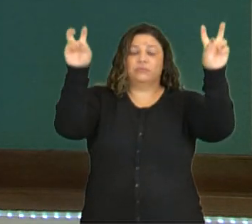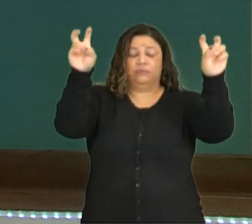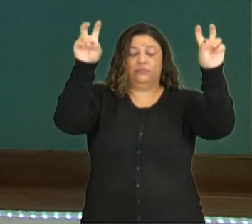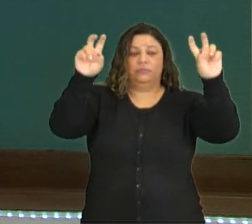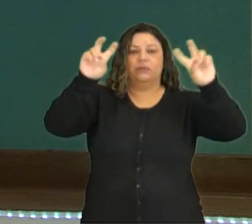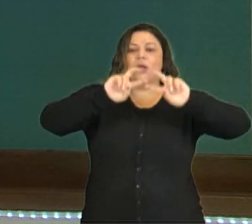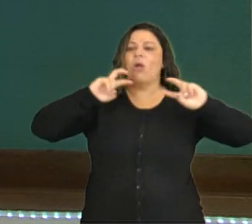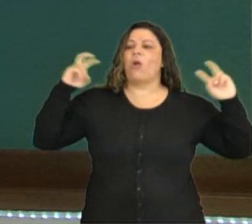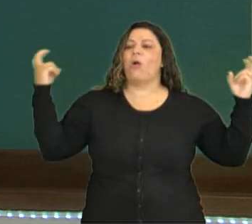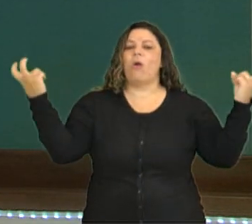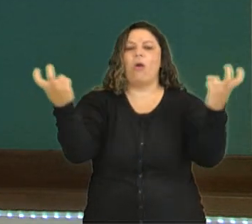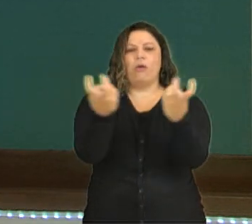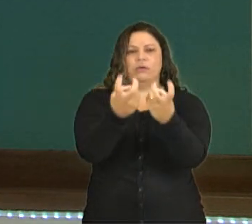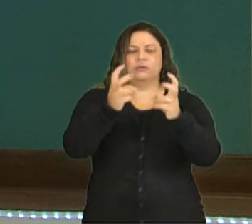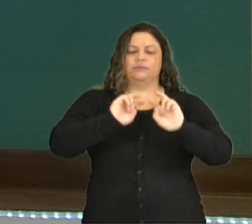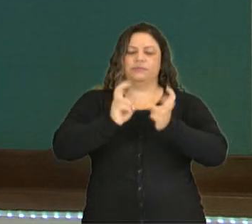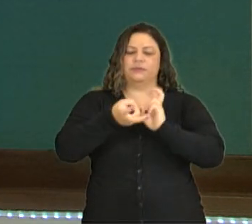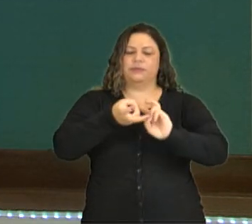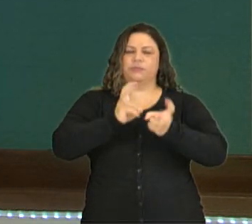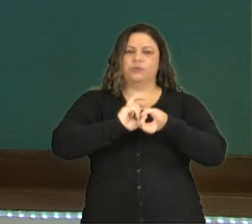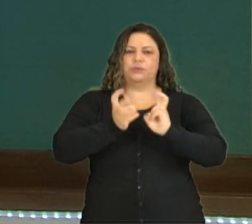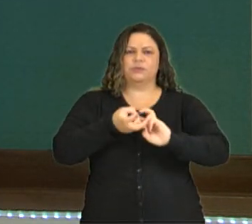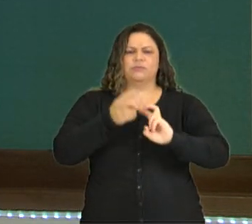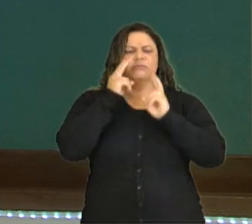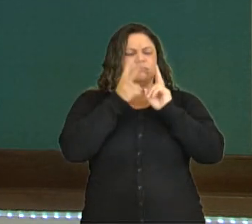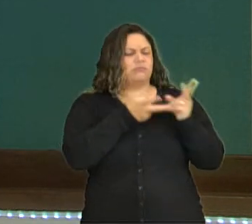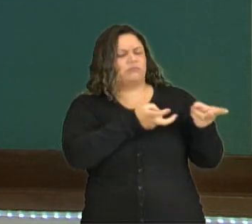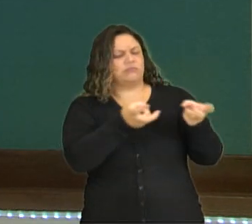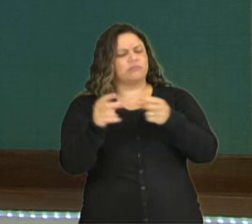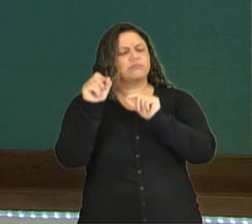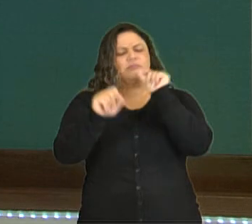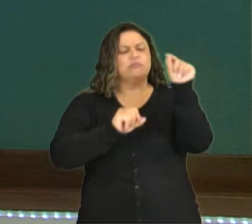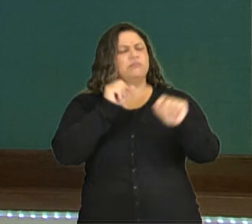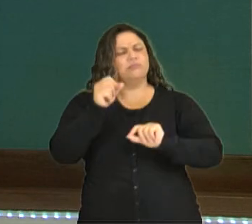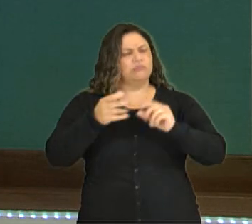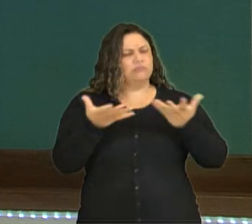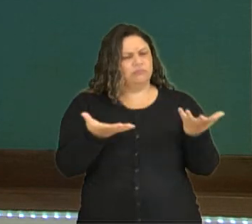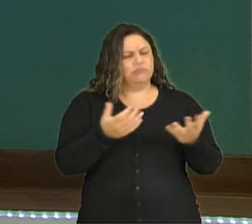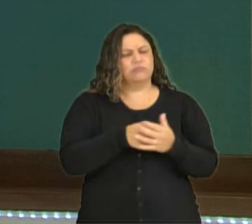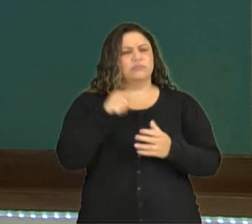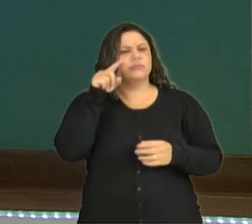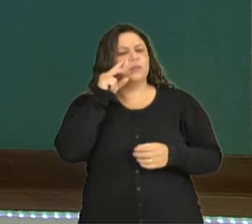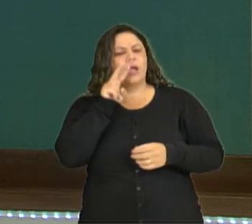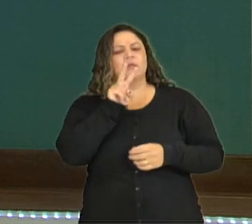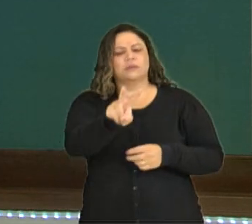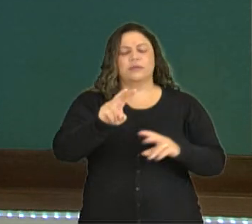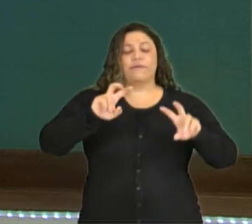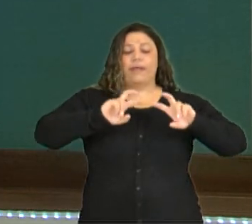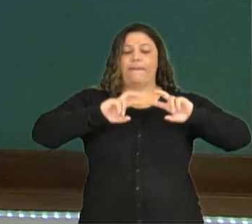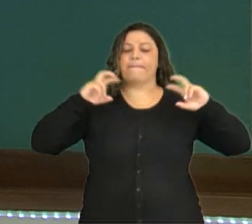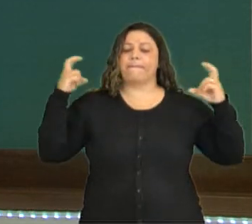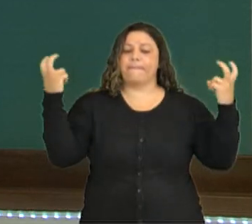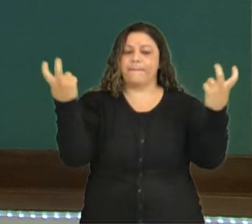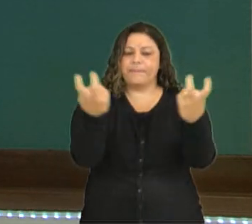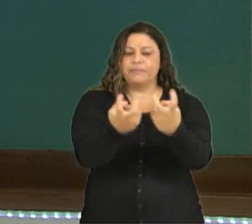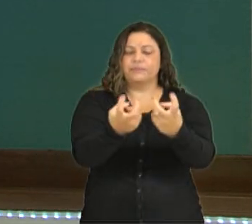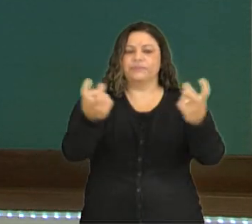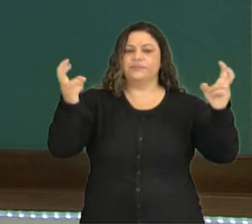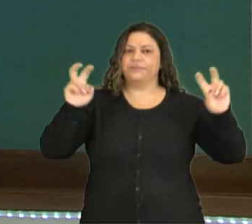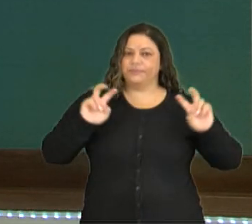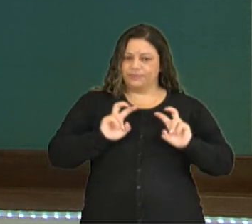de capoeira. Quando vocês veem alguém jogando capoeira, com certeza vocês veem uma roda. Isso faz